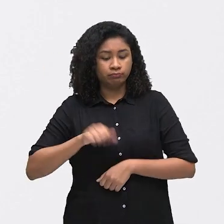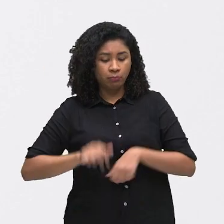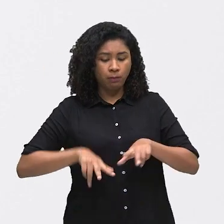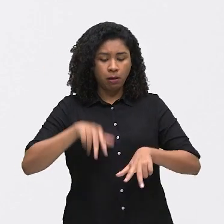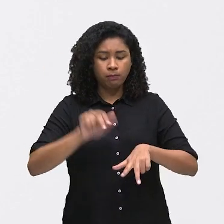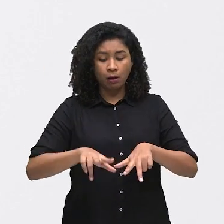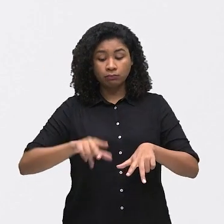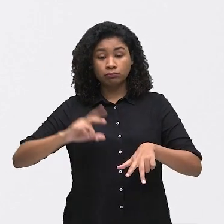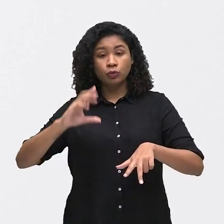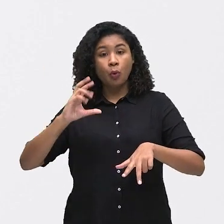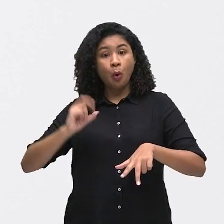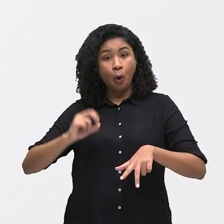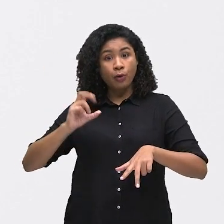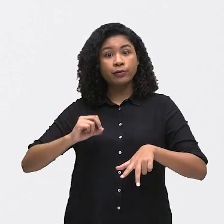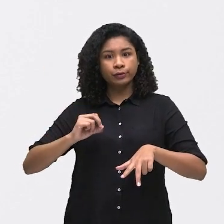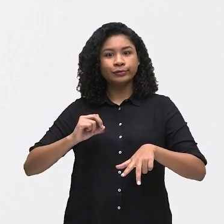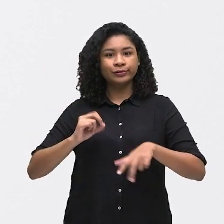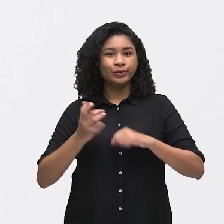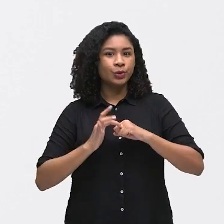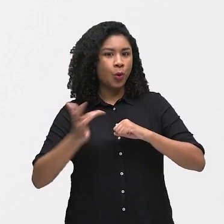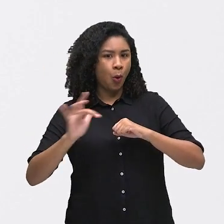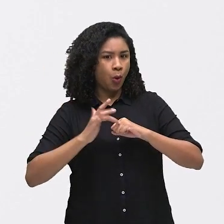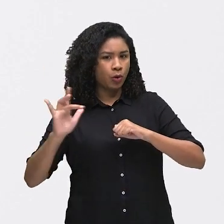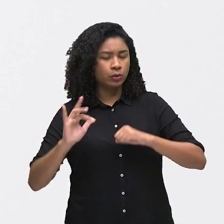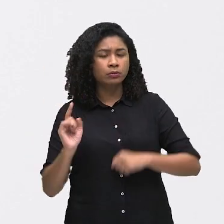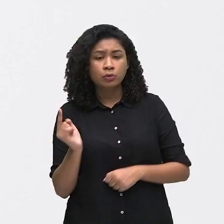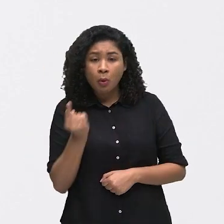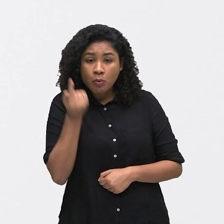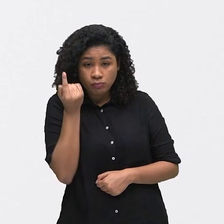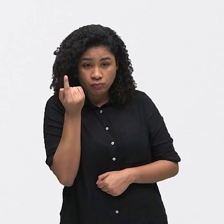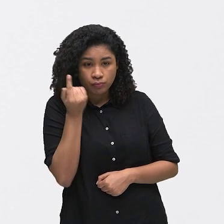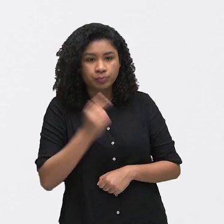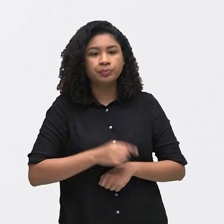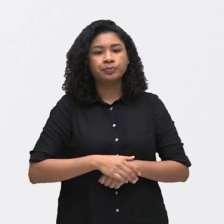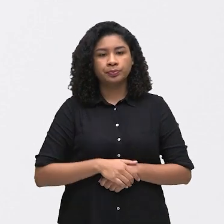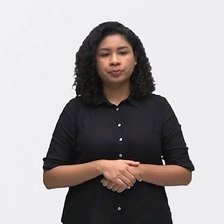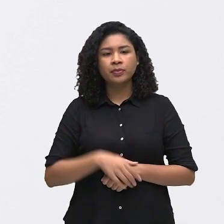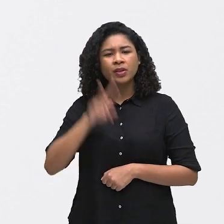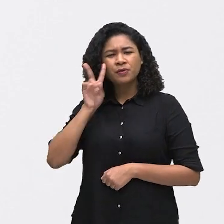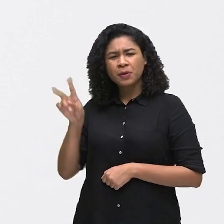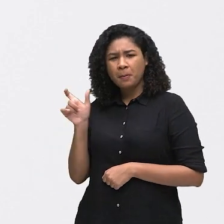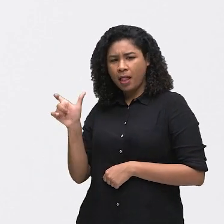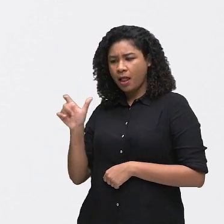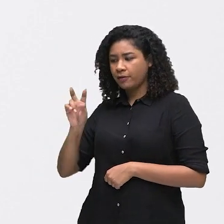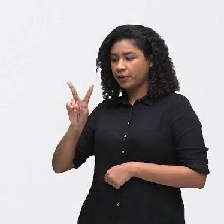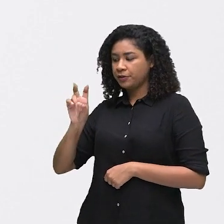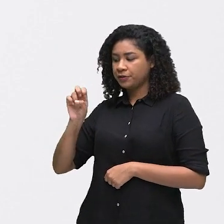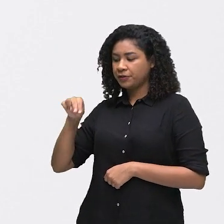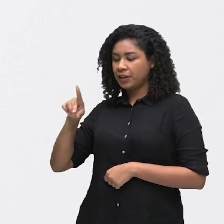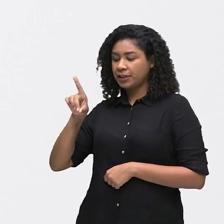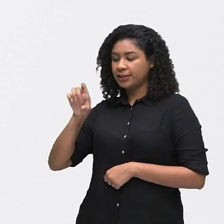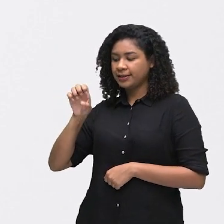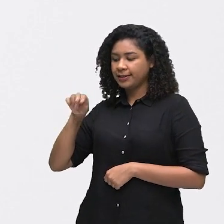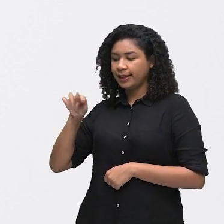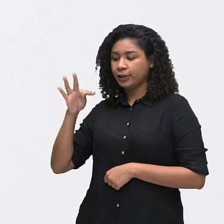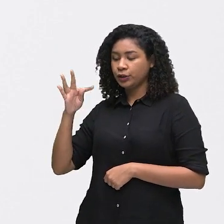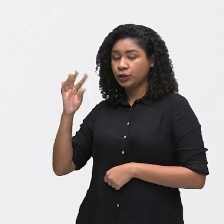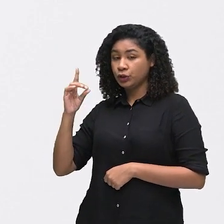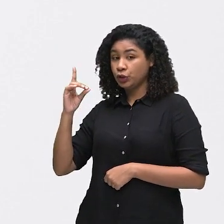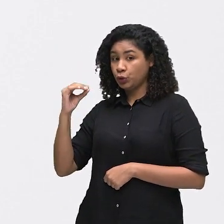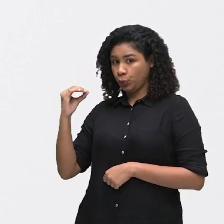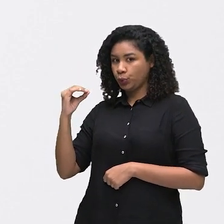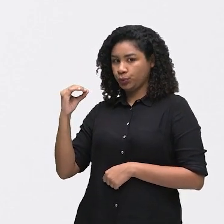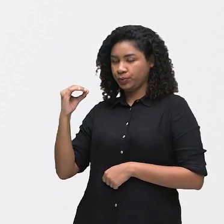Vendendo esses ovos preciosos, aqui também nós temos uma forma verbal, só que ela está numa forma nominal, ok?